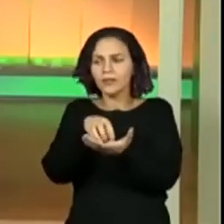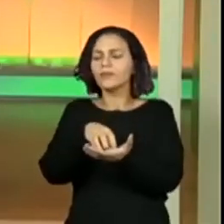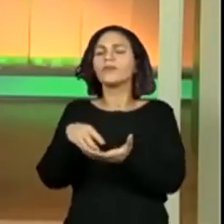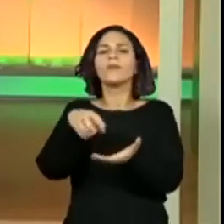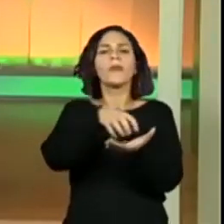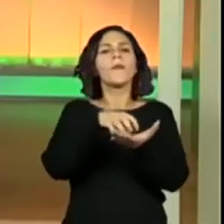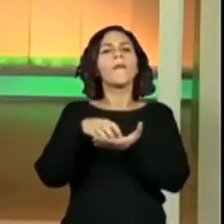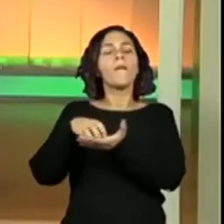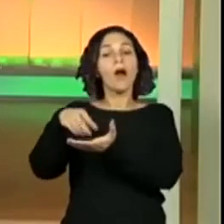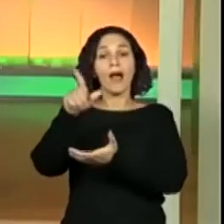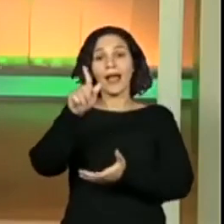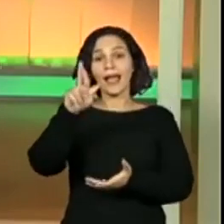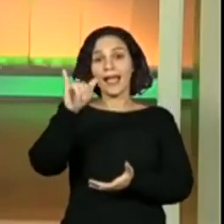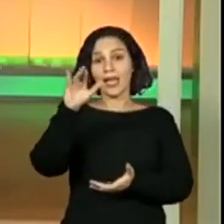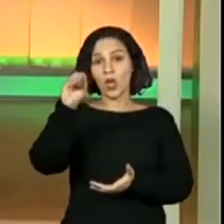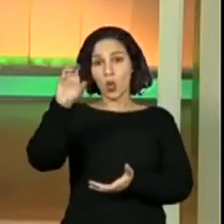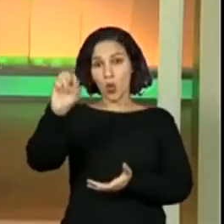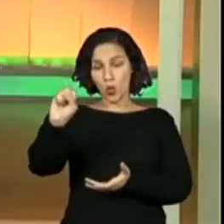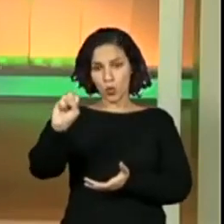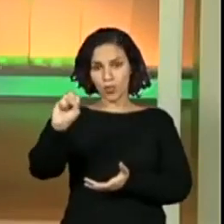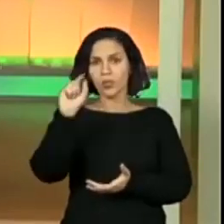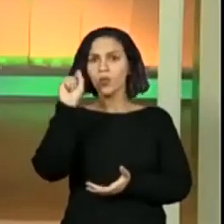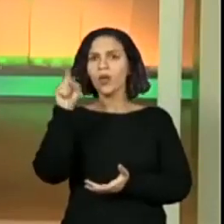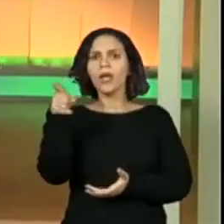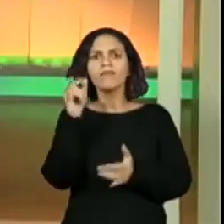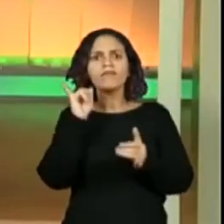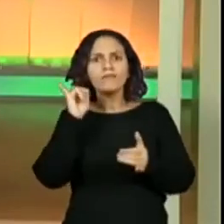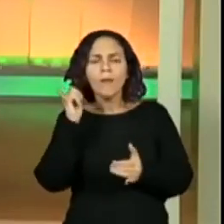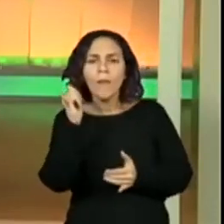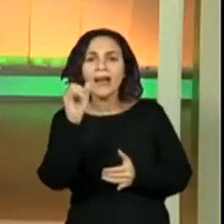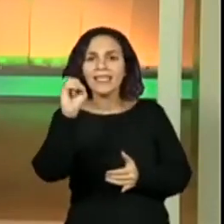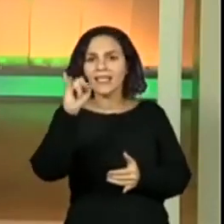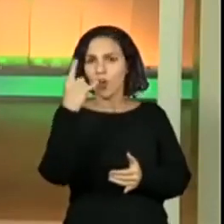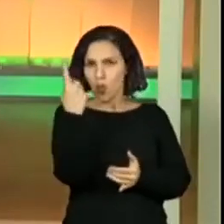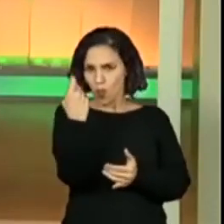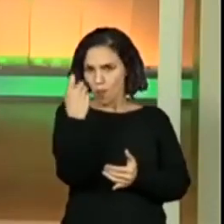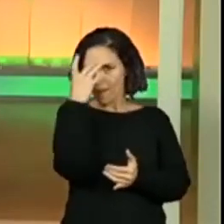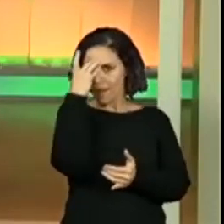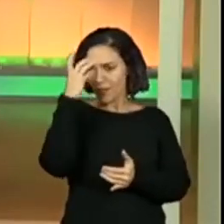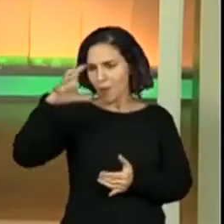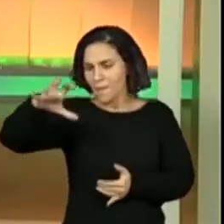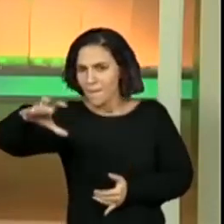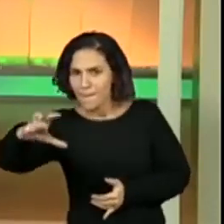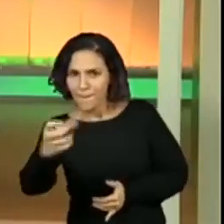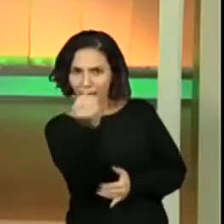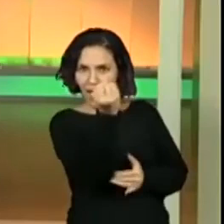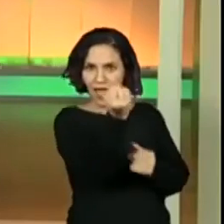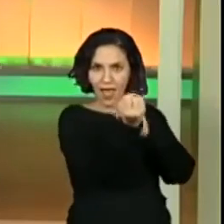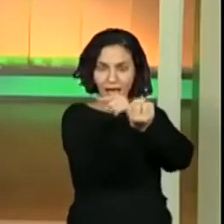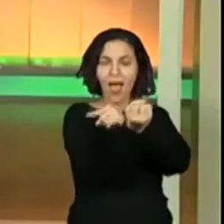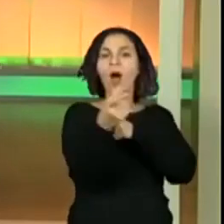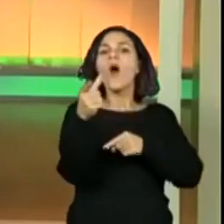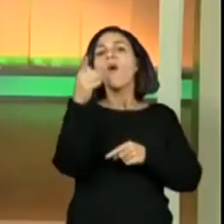griots, que se uma tribo rapta o griot da outra, isso pode até gerar uma batalha.